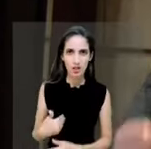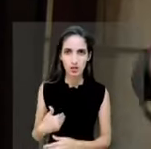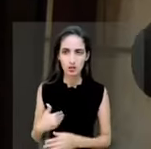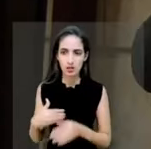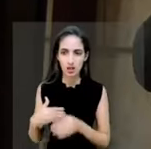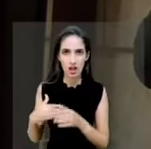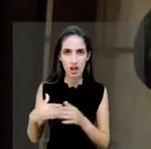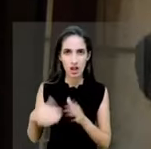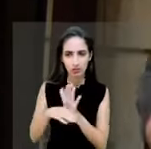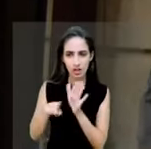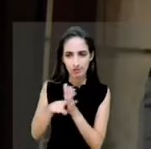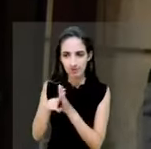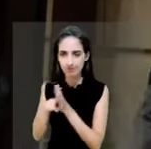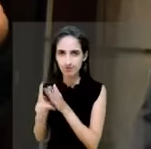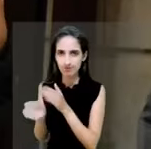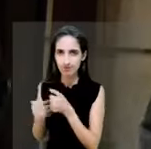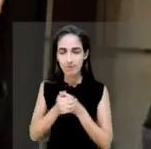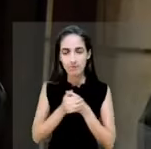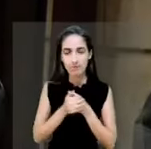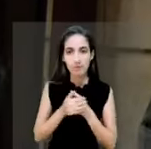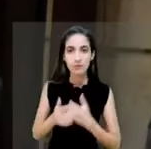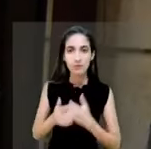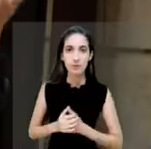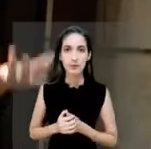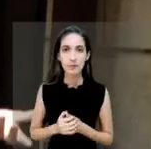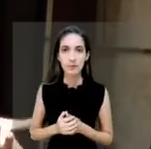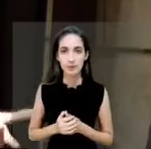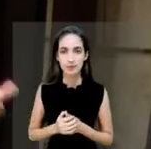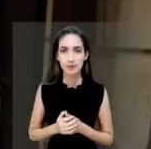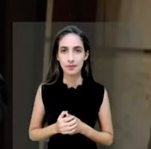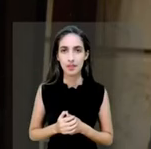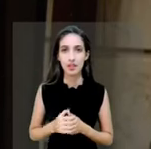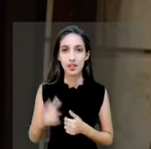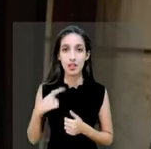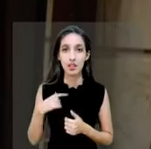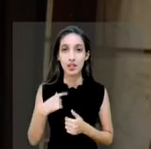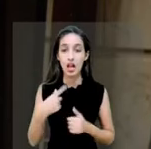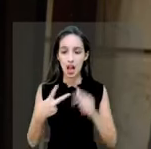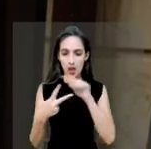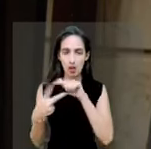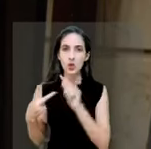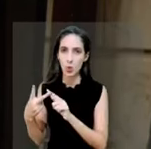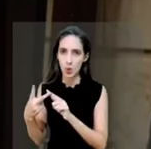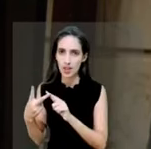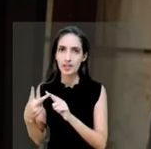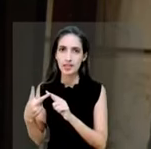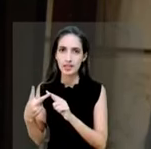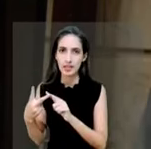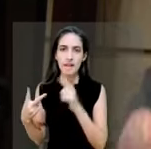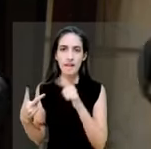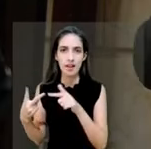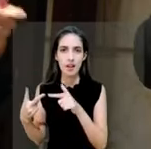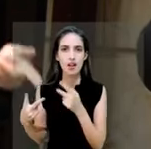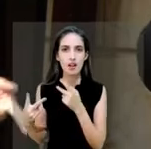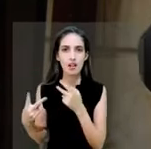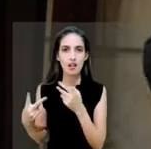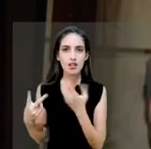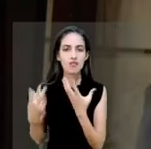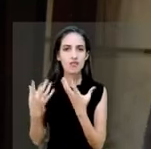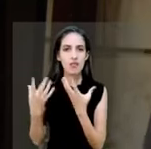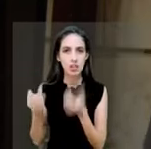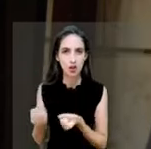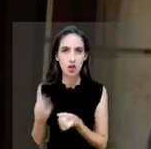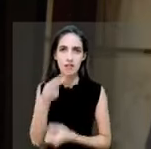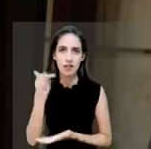está, com 2 réus confessos, admitindo que foi o executor, Rony Lessa, e que